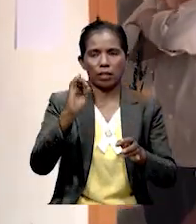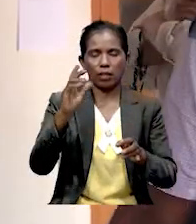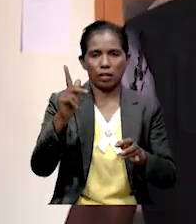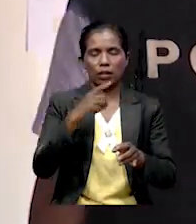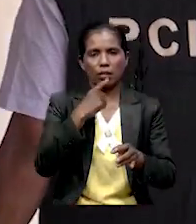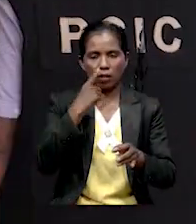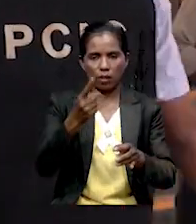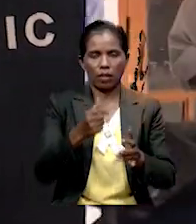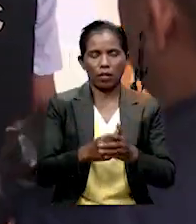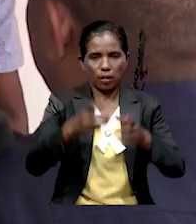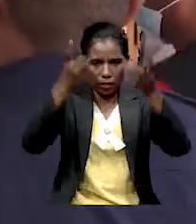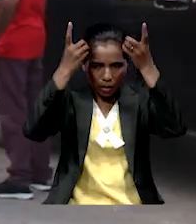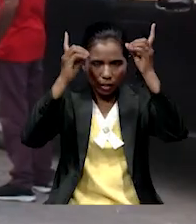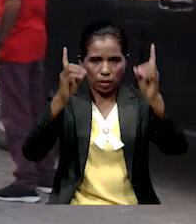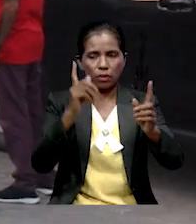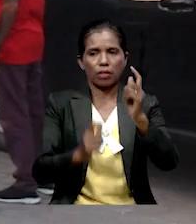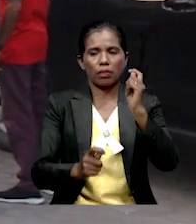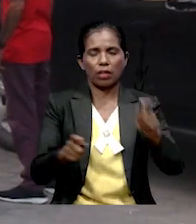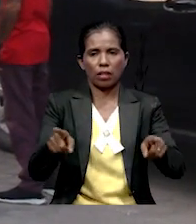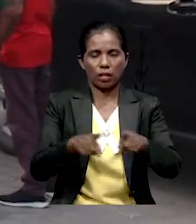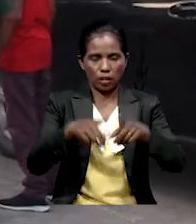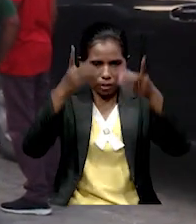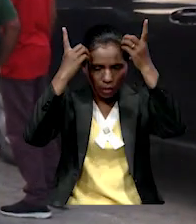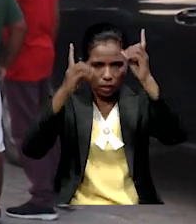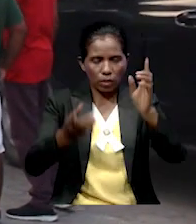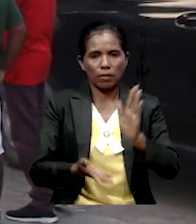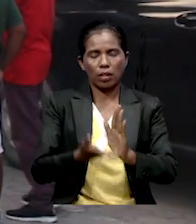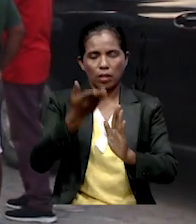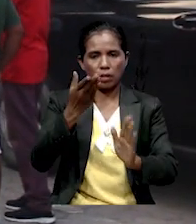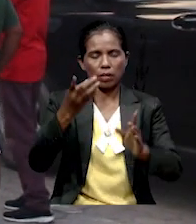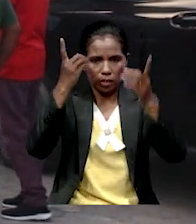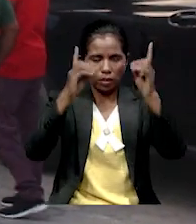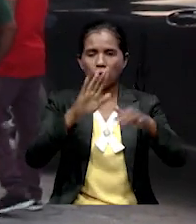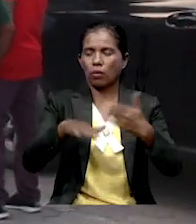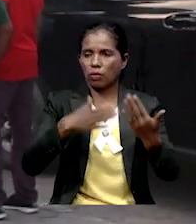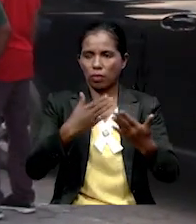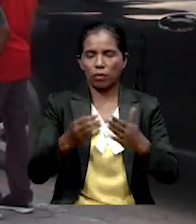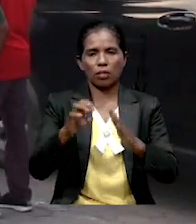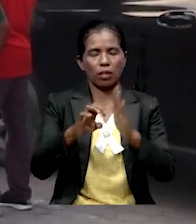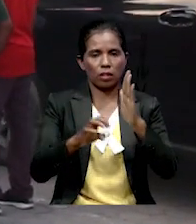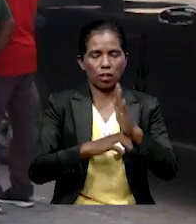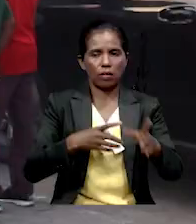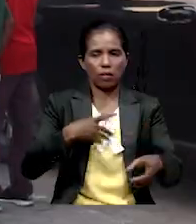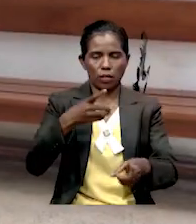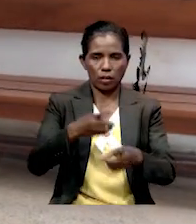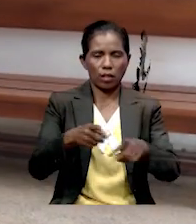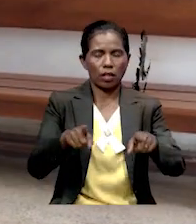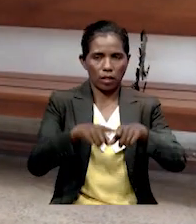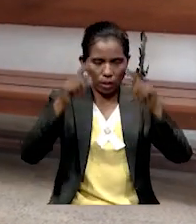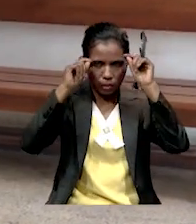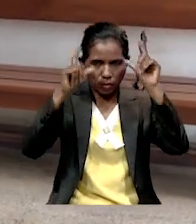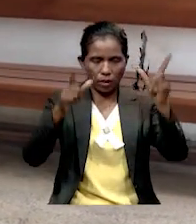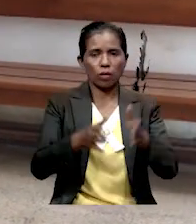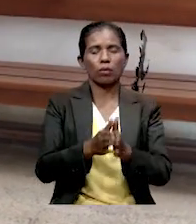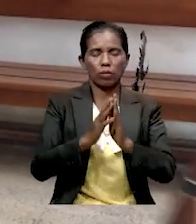Hateten, decisão tribunal nian nudar decisão nebe asliu decisão Hotu-Hotu, iha estado de direito Hanesan Timor-Leste, tamane